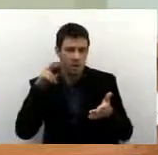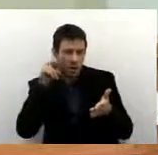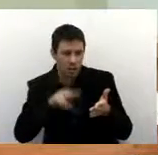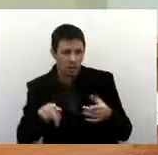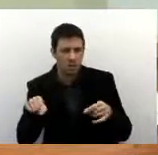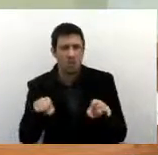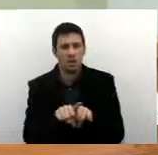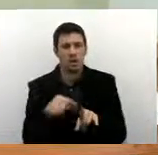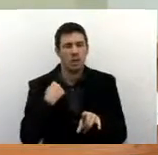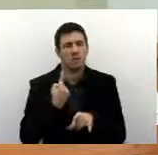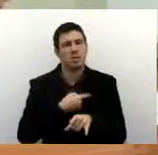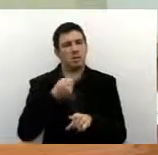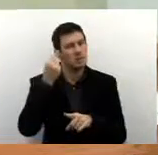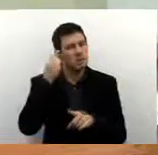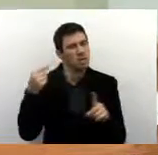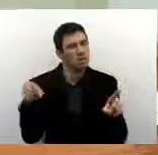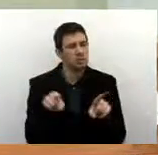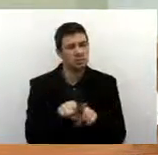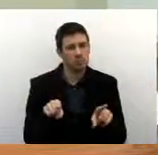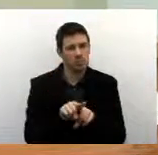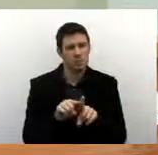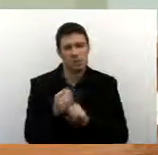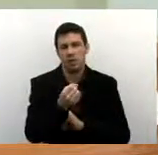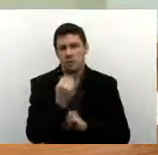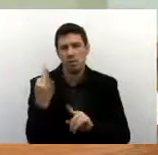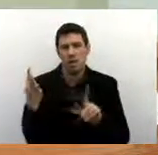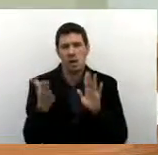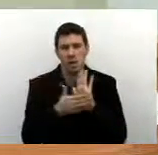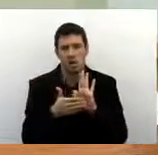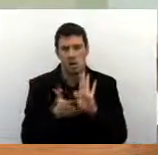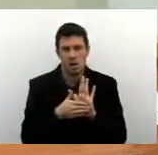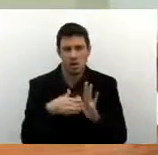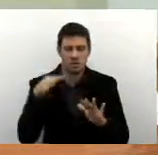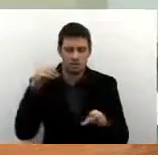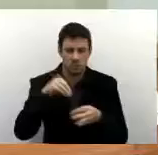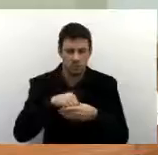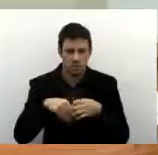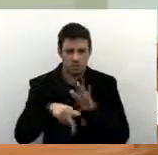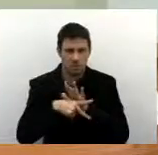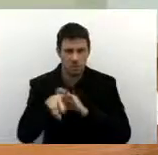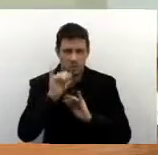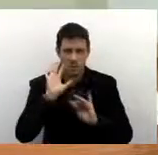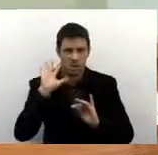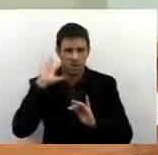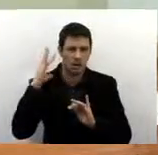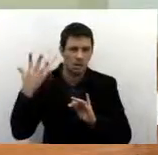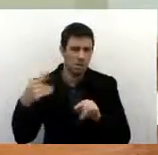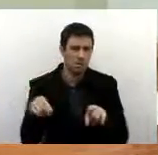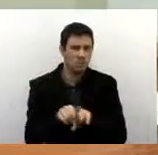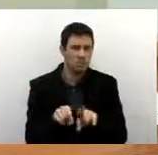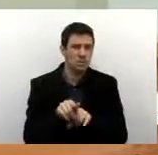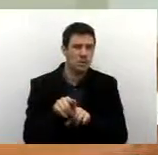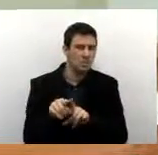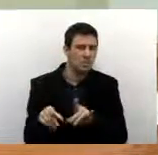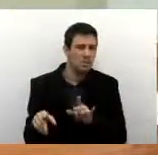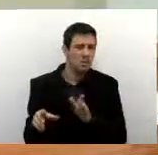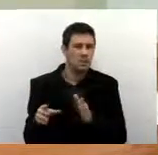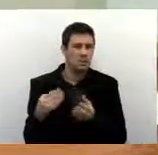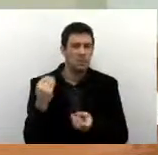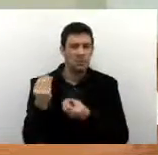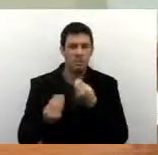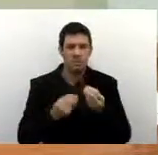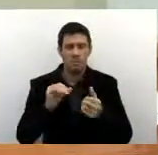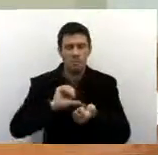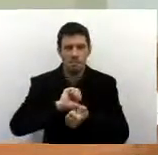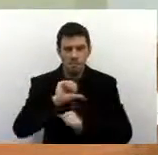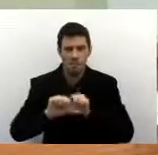também pensou e foi dado várias propostas, né, no, na situação de modificação